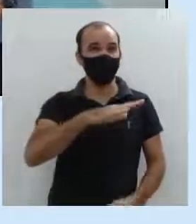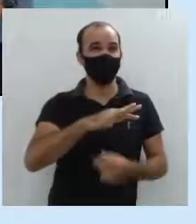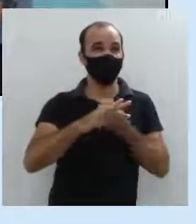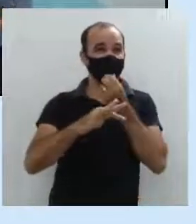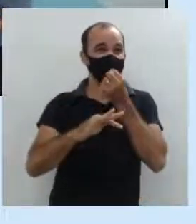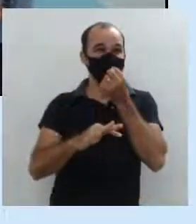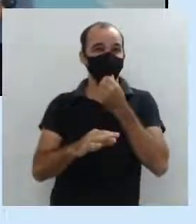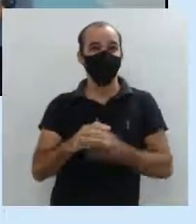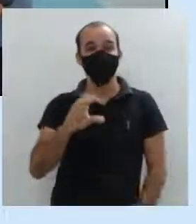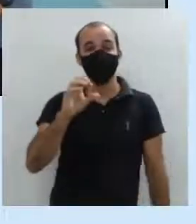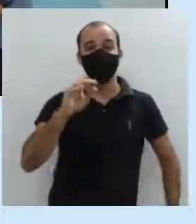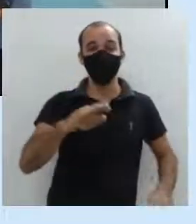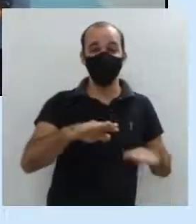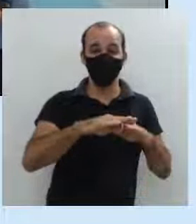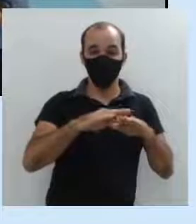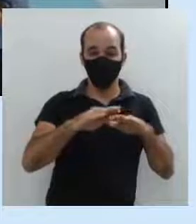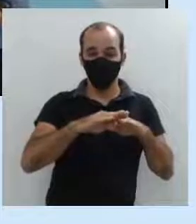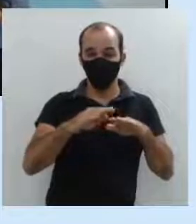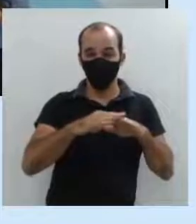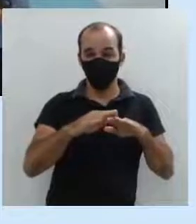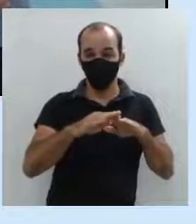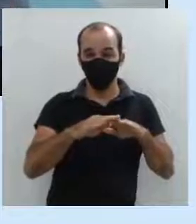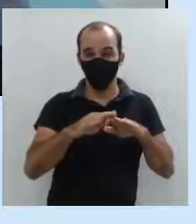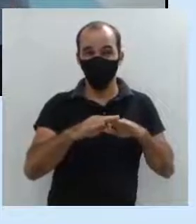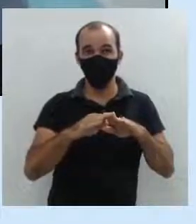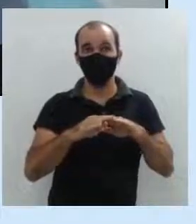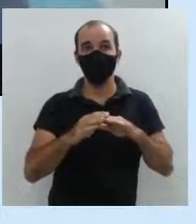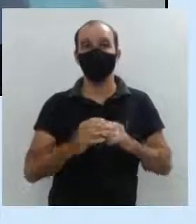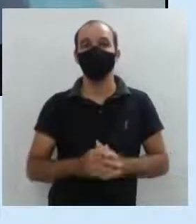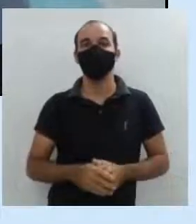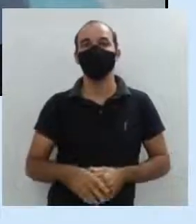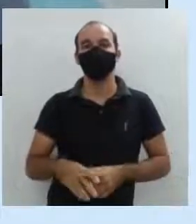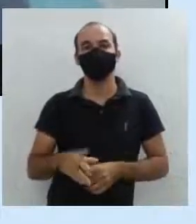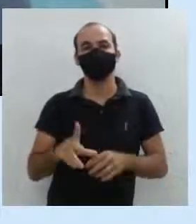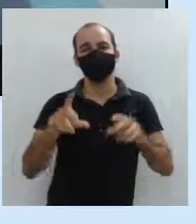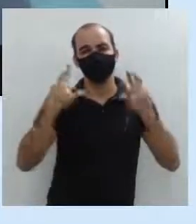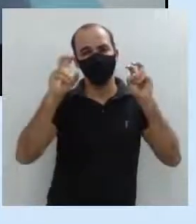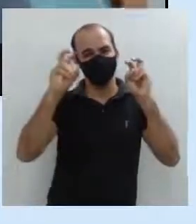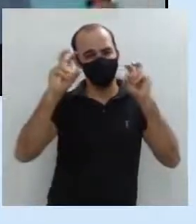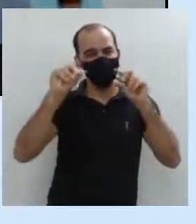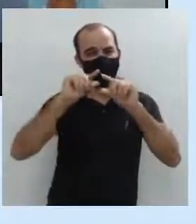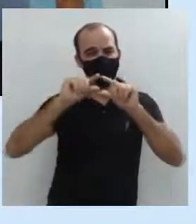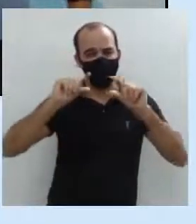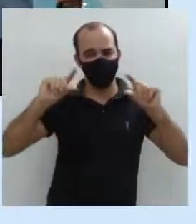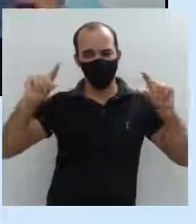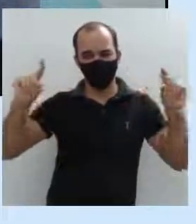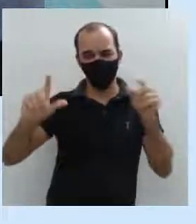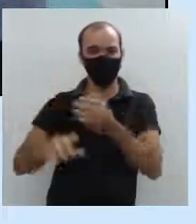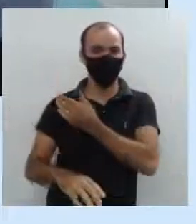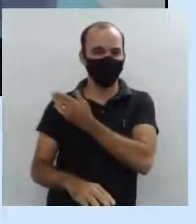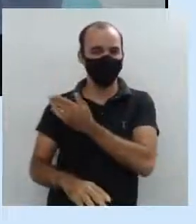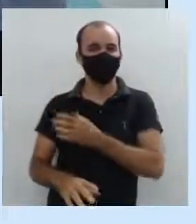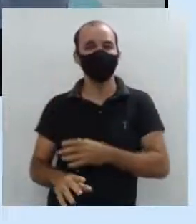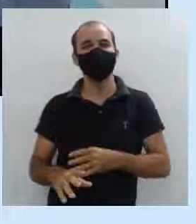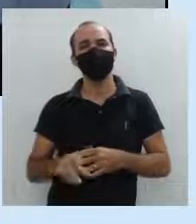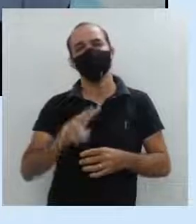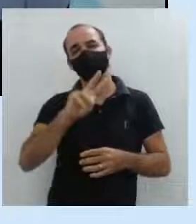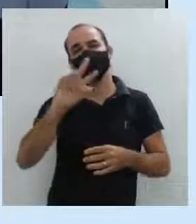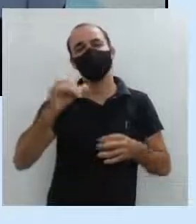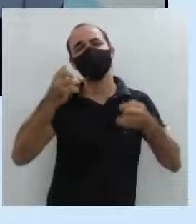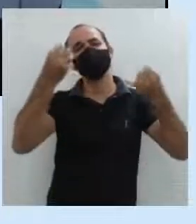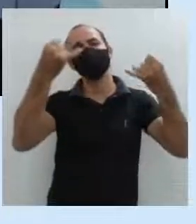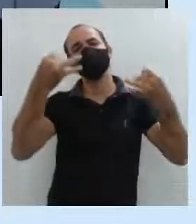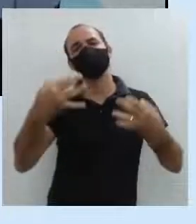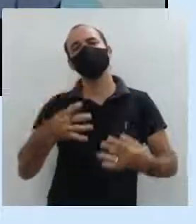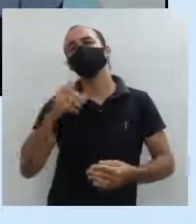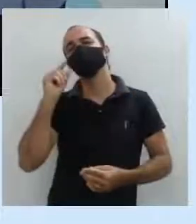Nossa, até cansei agora para falar o tema, viu? Grande, né? Mas não se preocupe, nós vamos entender o que seria essa